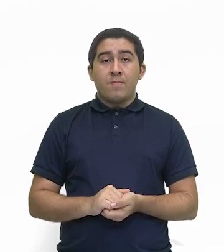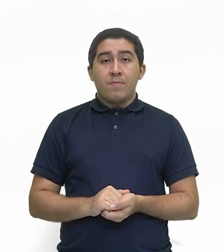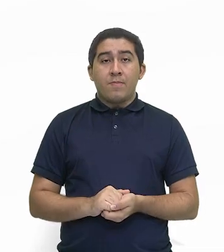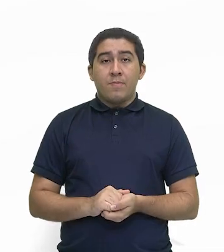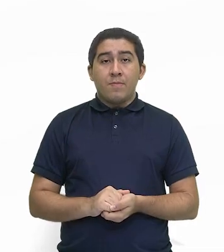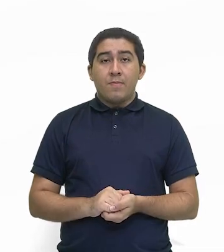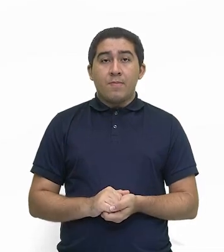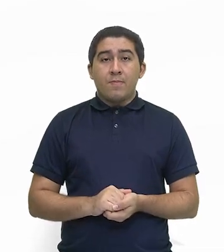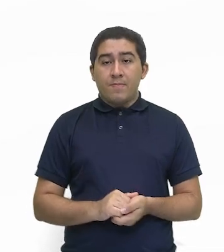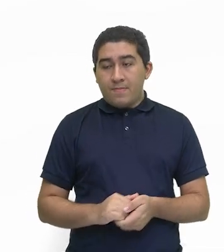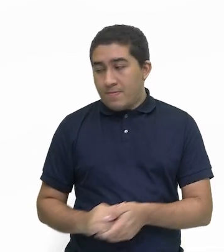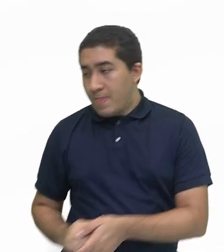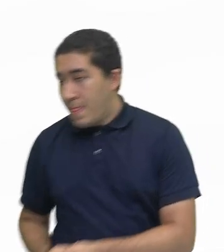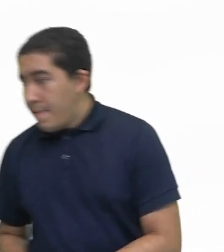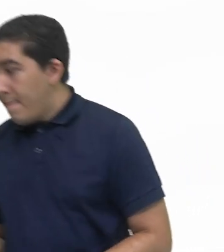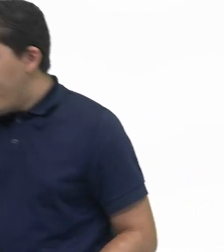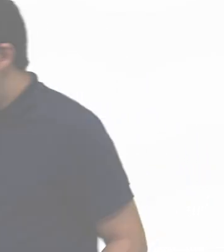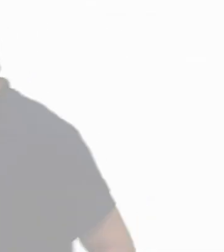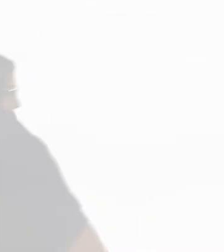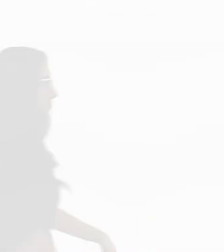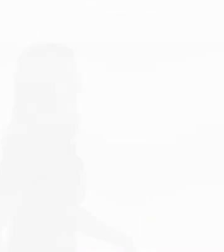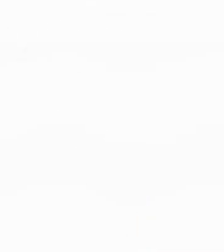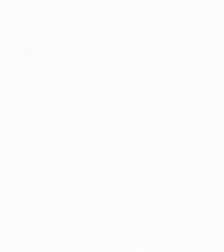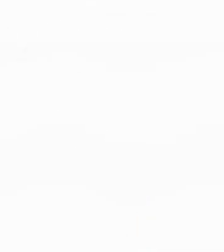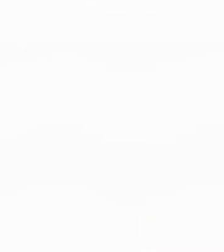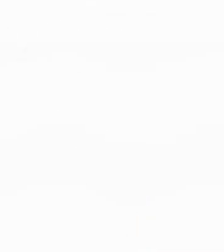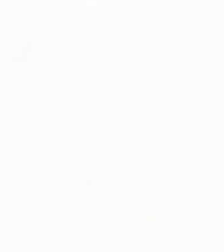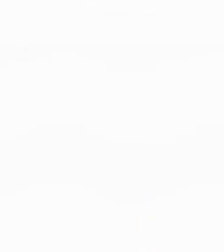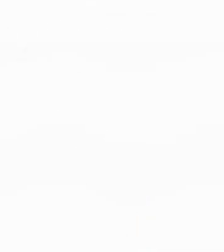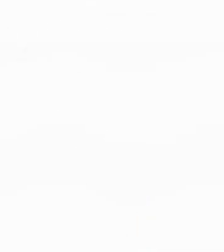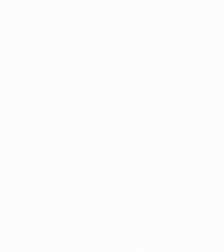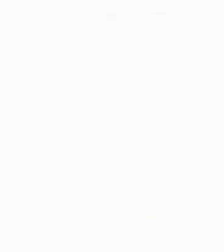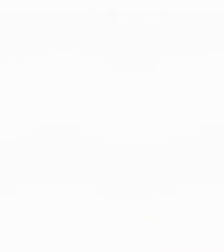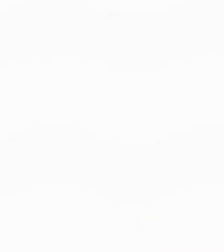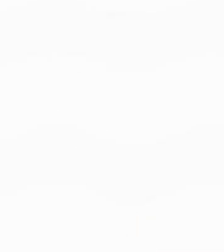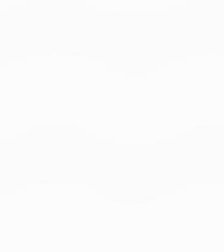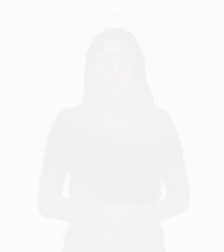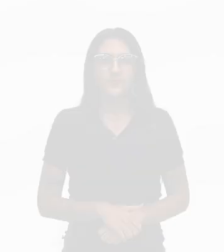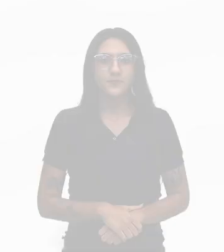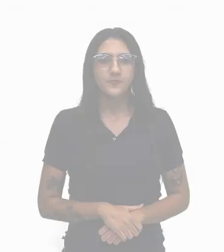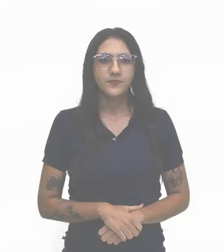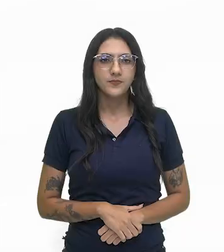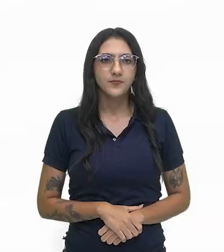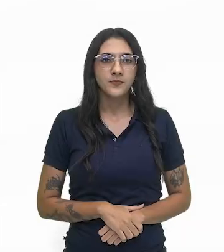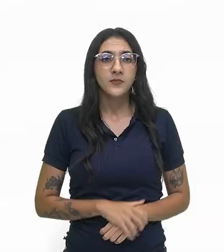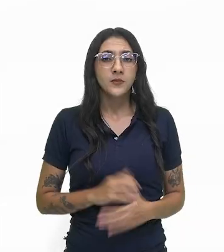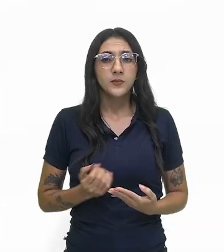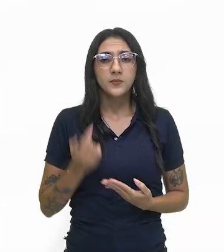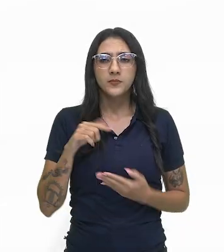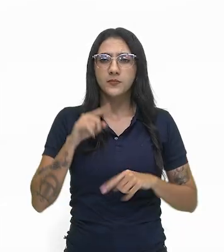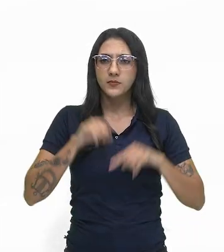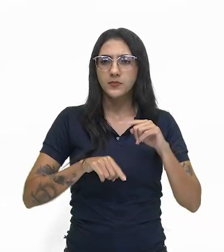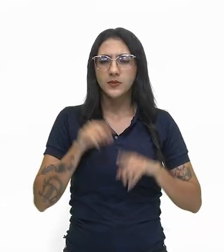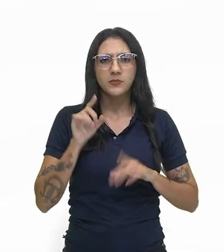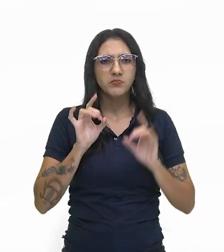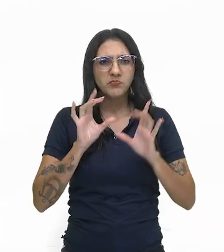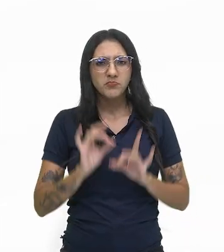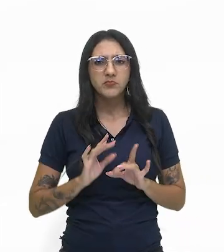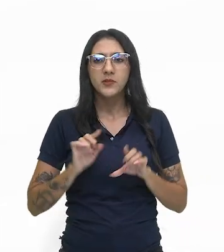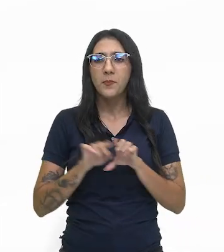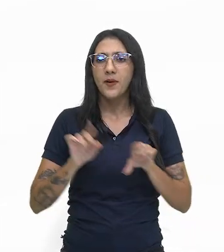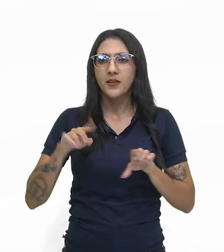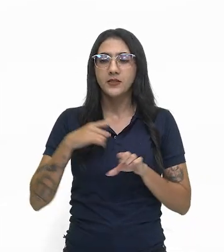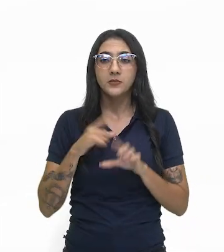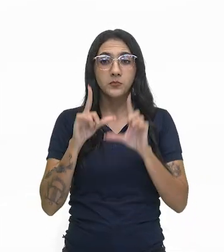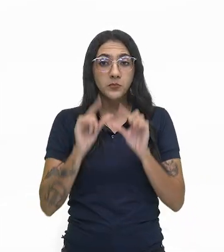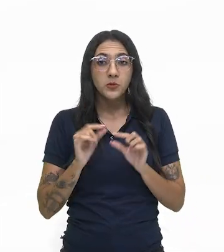materiais preciosos, que eu já disse para vocês, que a gente também pode encontrar. Agora, é em pequena quantidade. Não vão pensar vocês